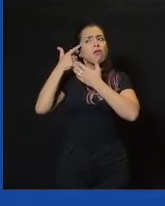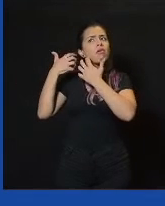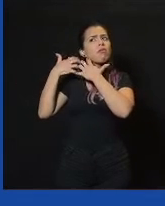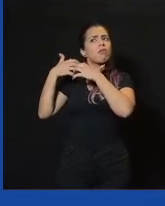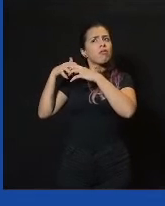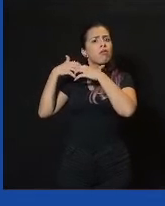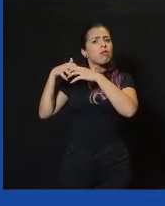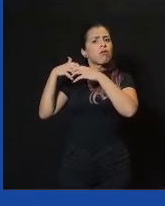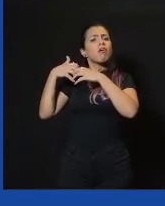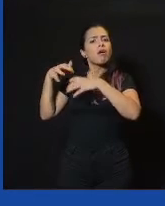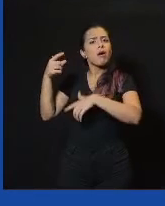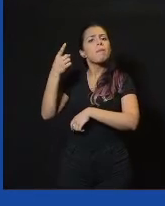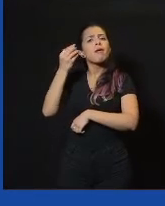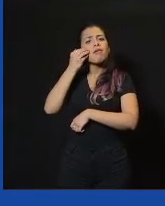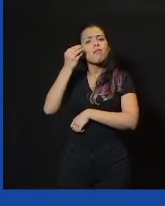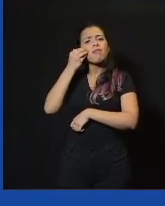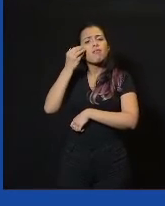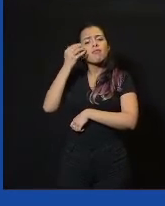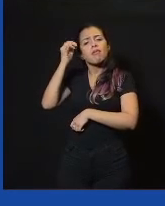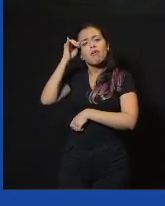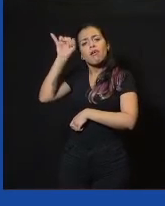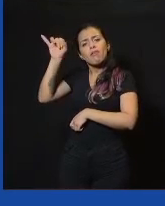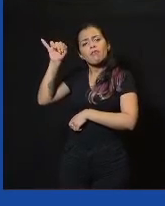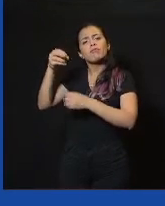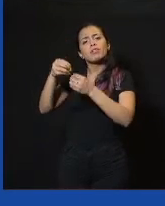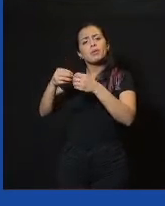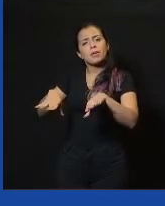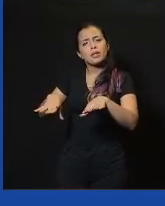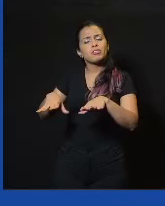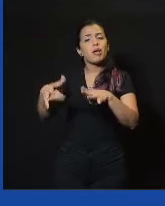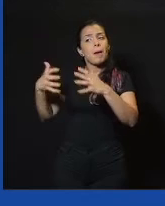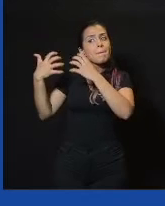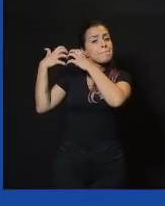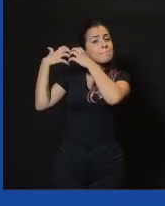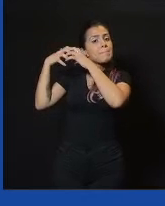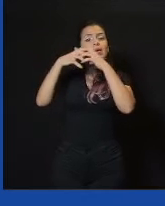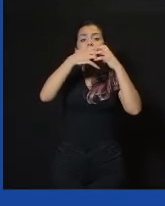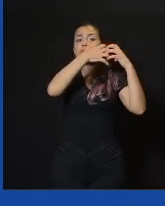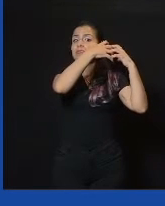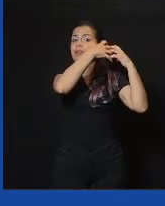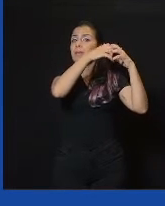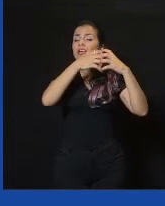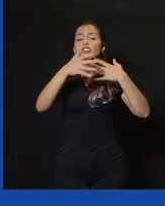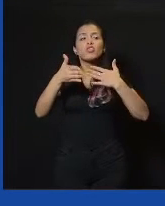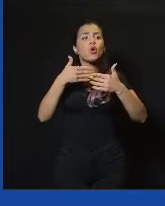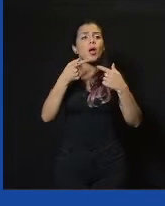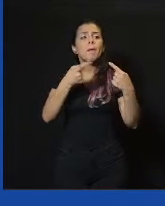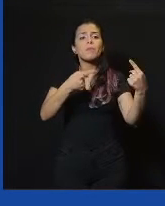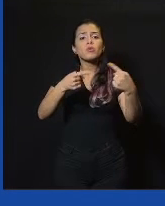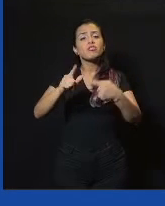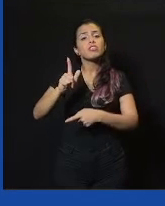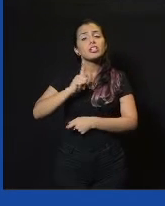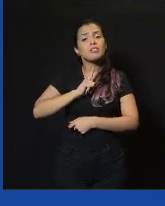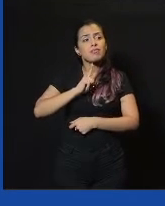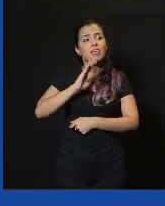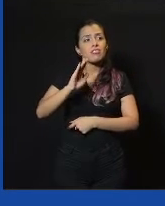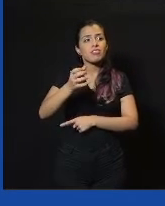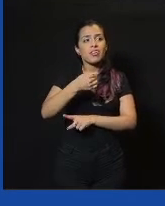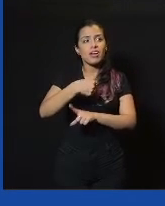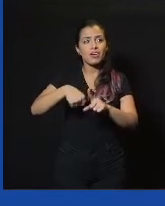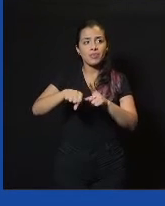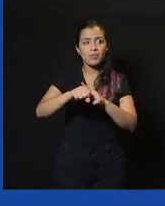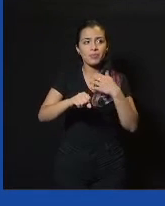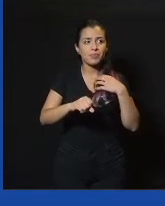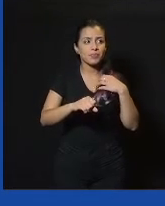ficar reboque ou aparelhado ou ser instrumento de transmissão de pensamento de qualquer posição política que a gente veja na sociedade. Seria como a